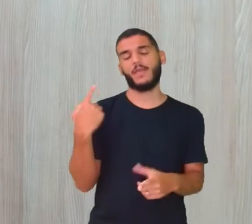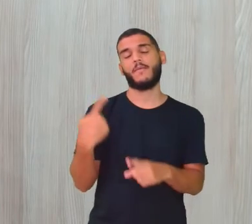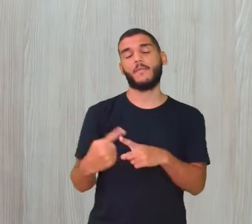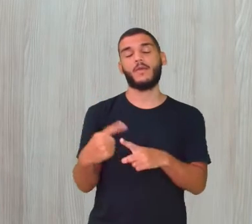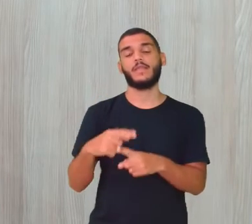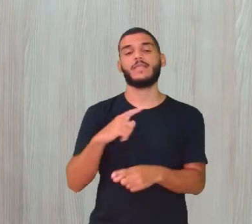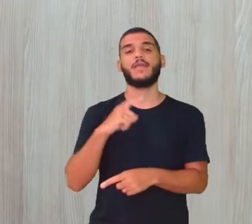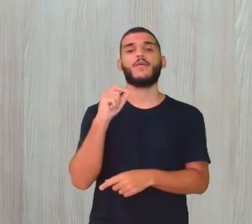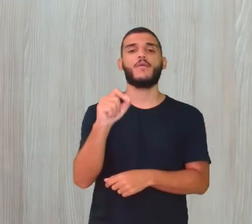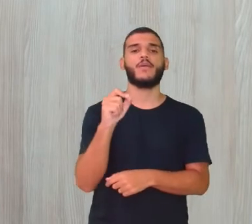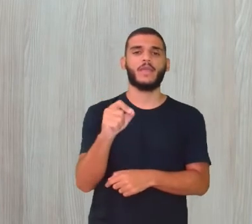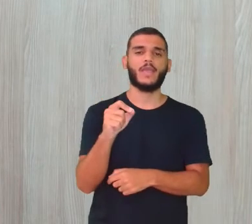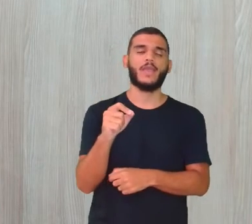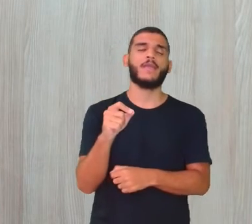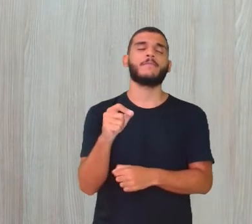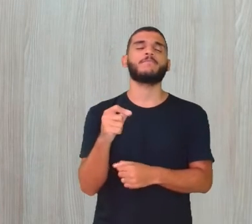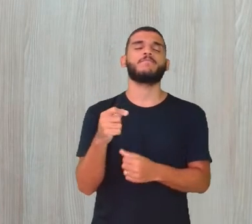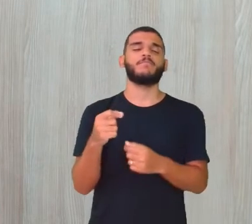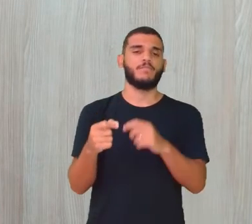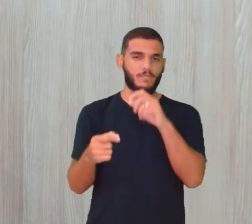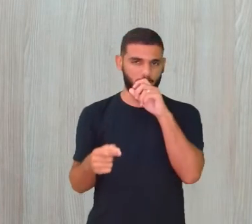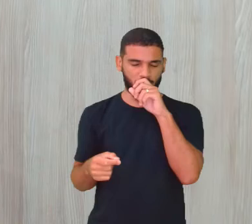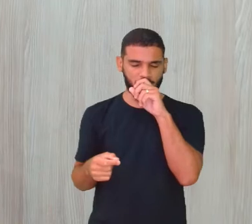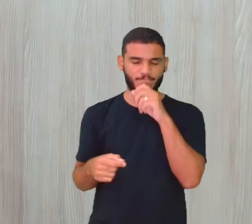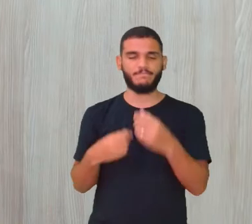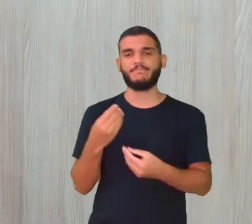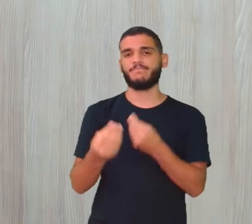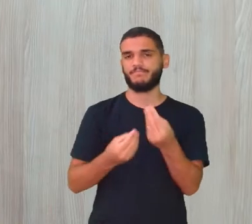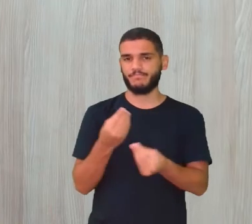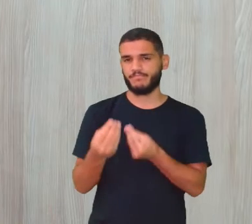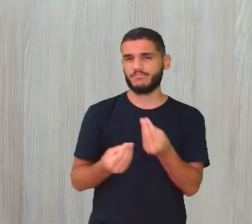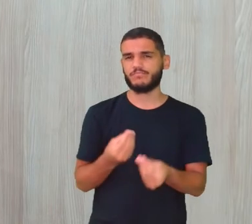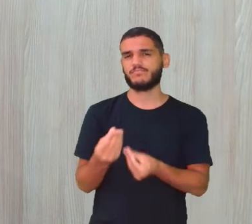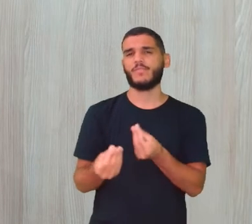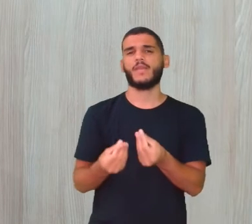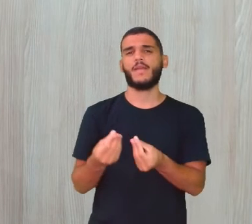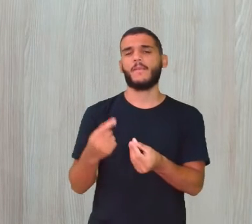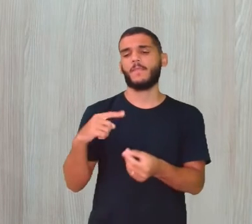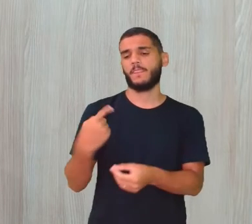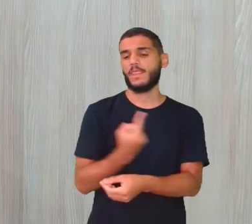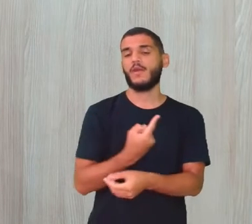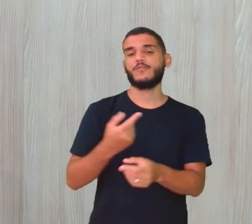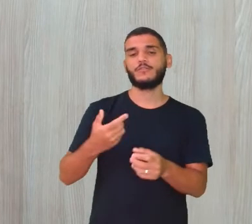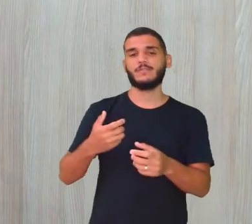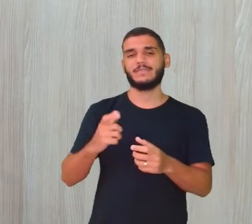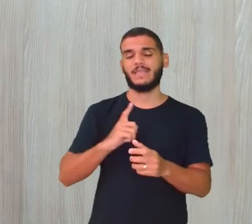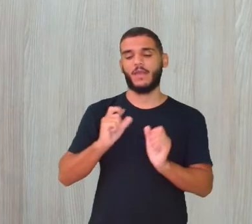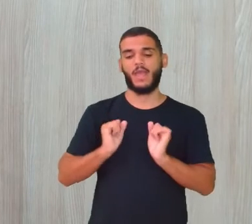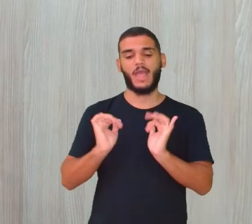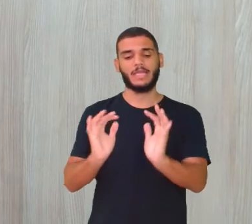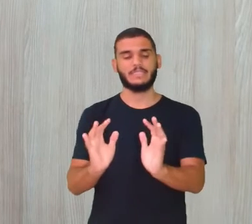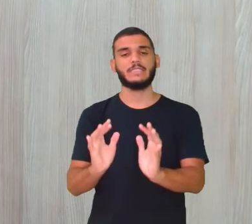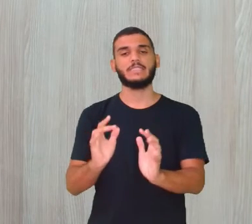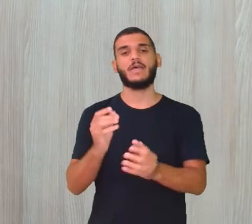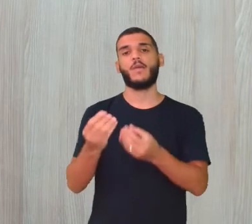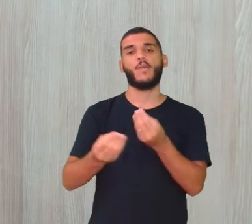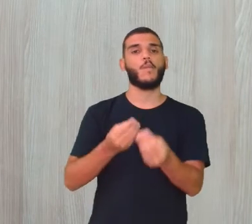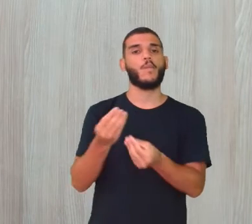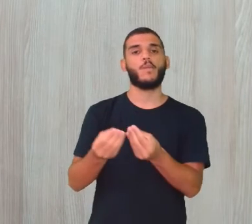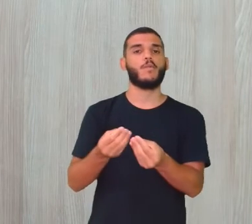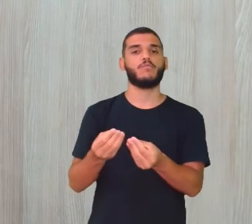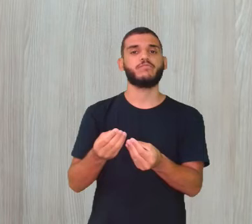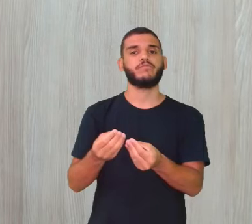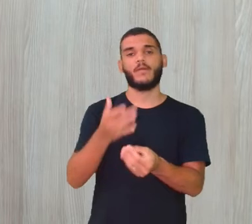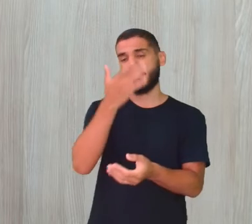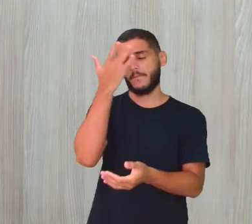da prática antirracista, porém a gente não sofre o racismo por não sermos negras, né? Exatamente. Mas quem tem lugar